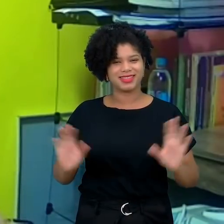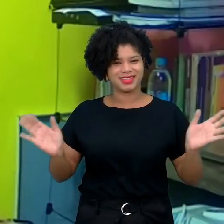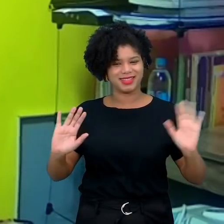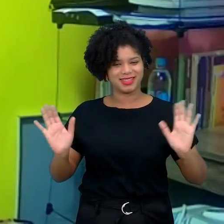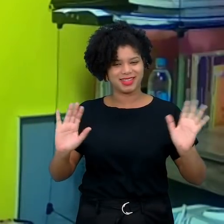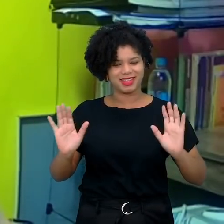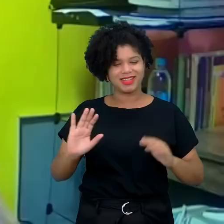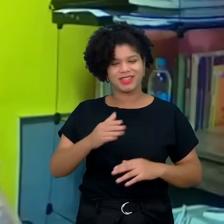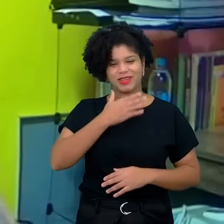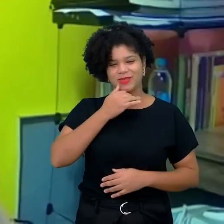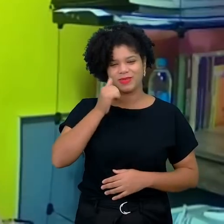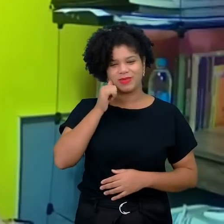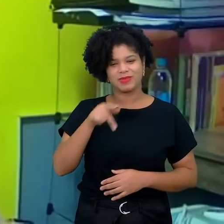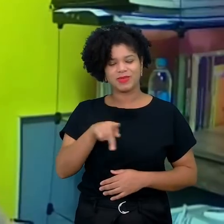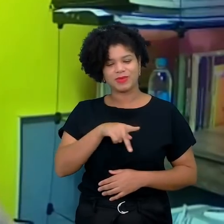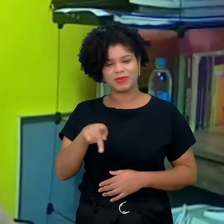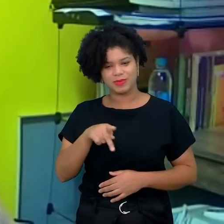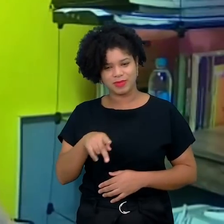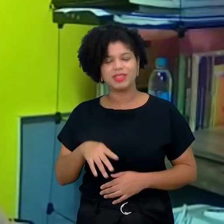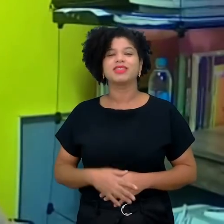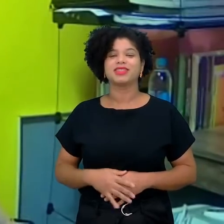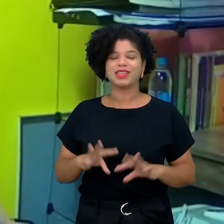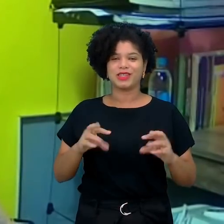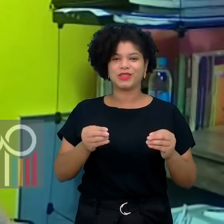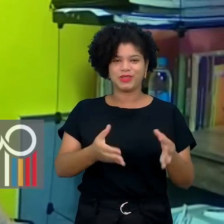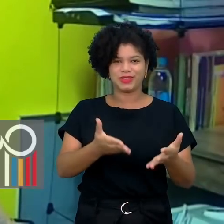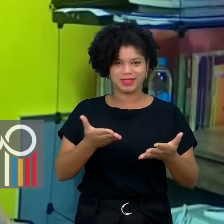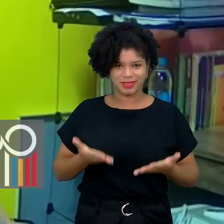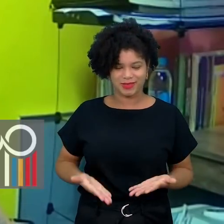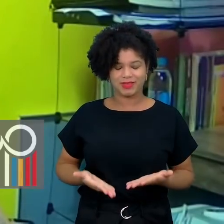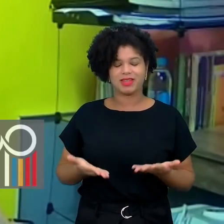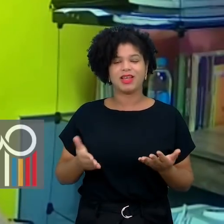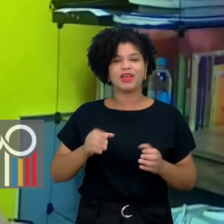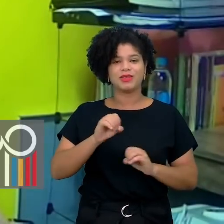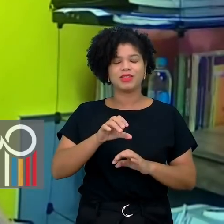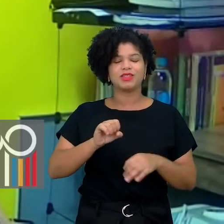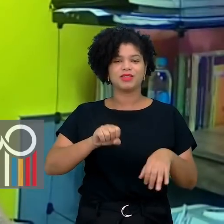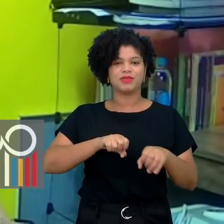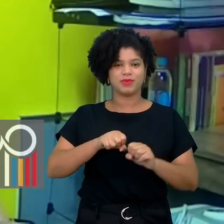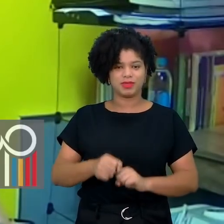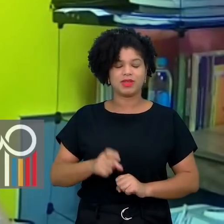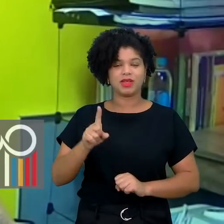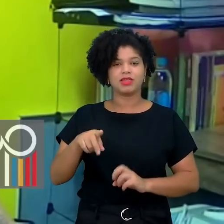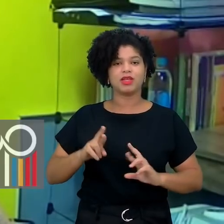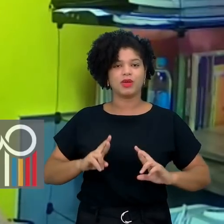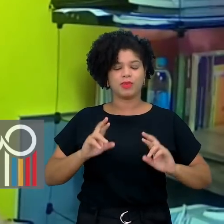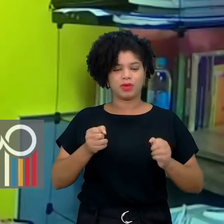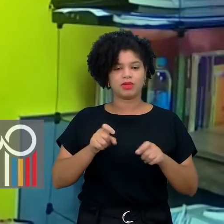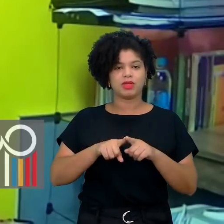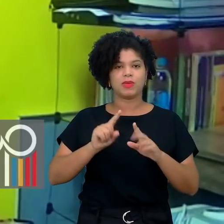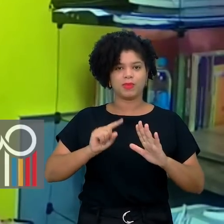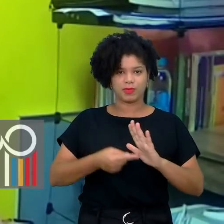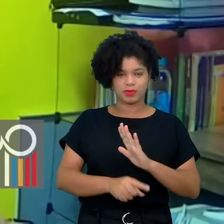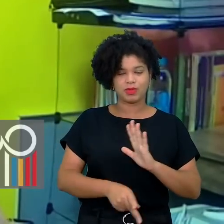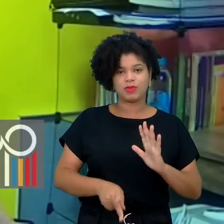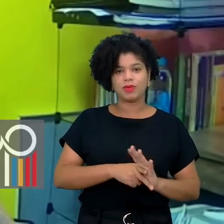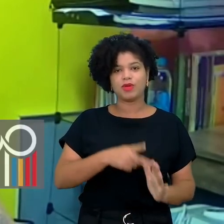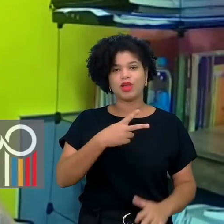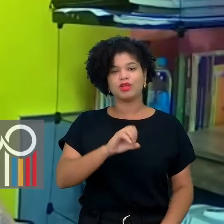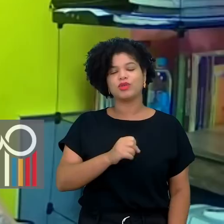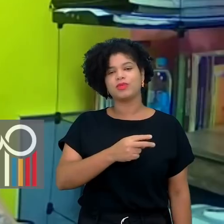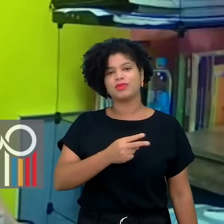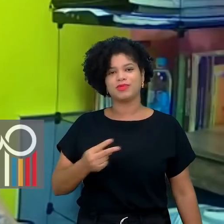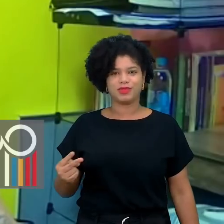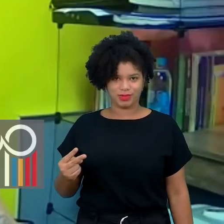Olá, professores, professoras, sejam muito bem-vindos ao nosso programa de recuperação e aprofundamento de